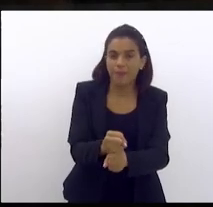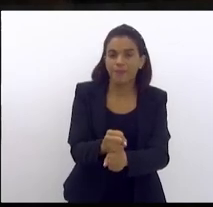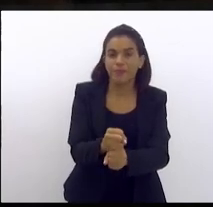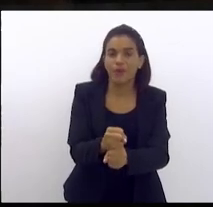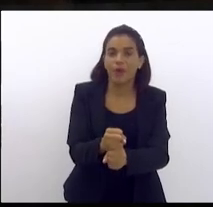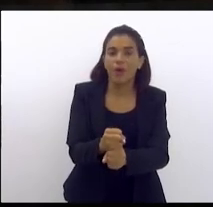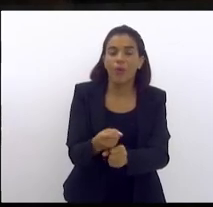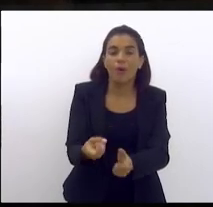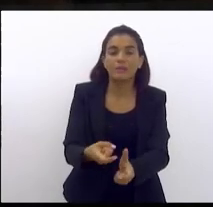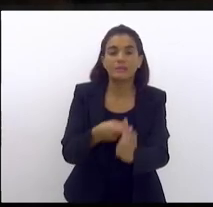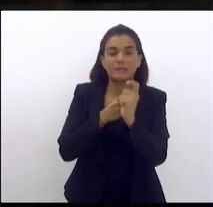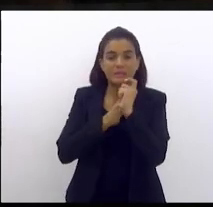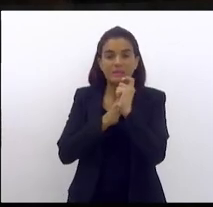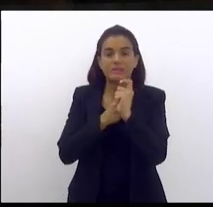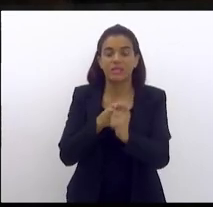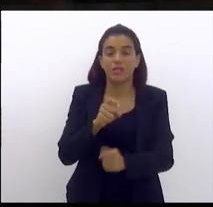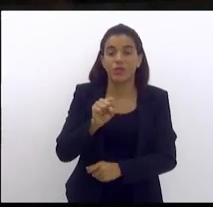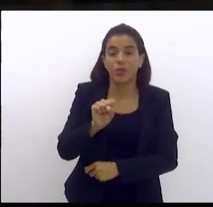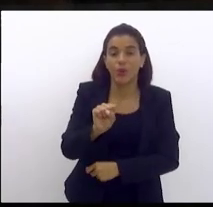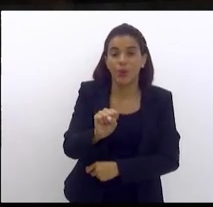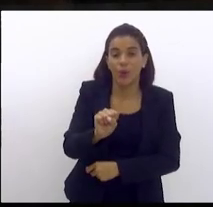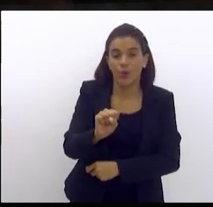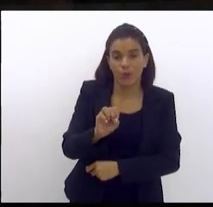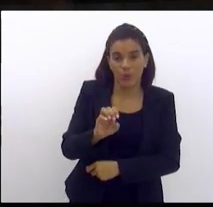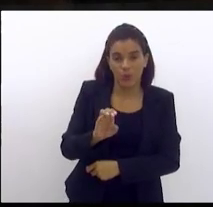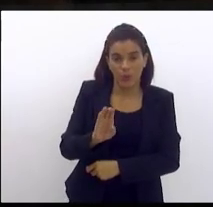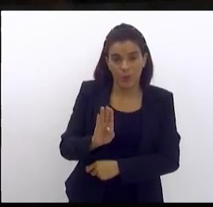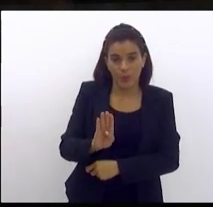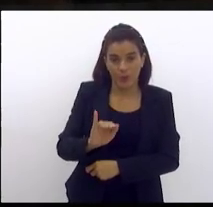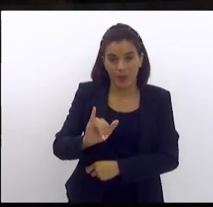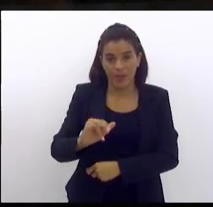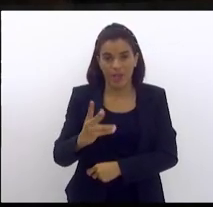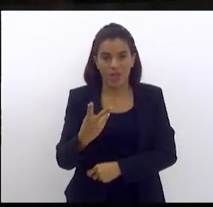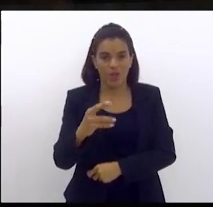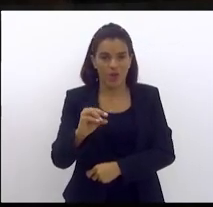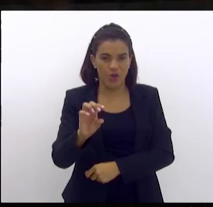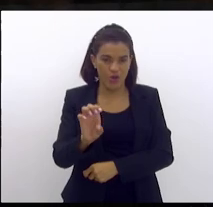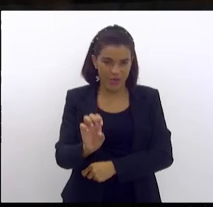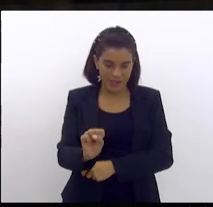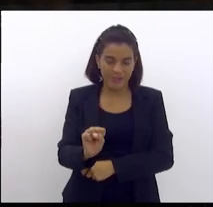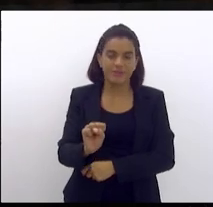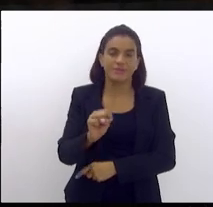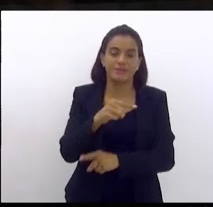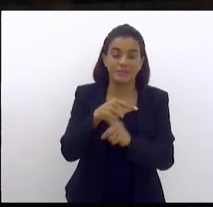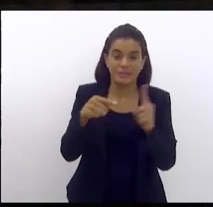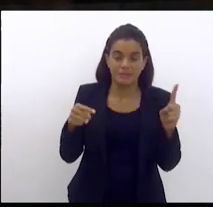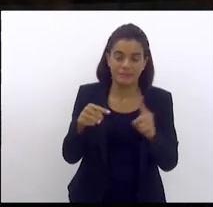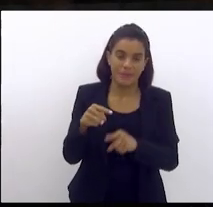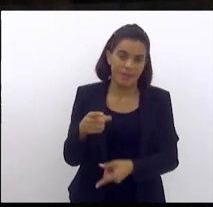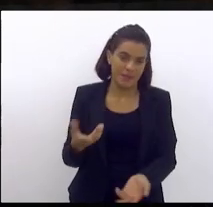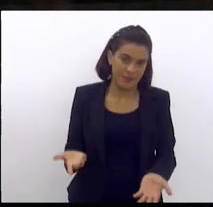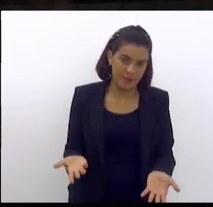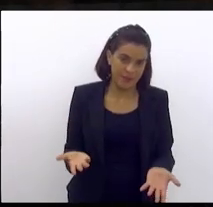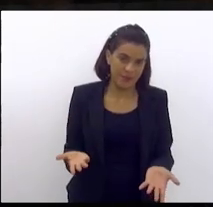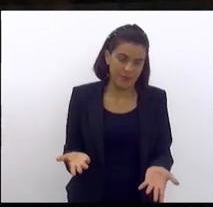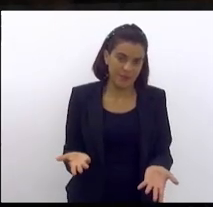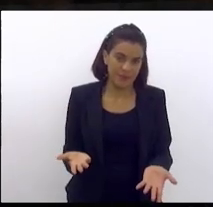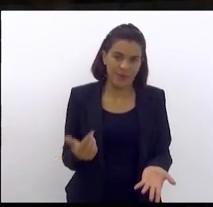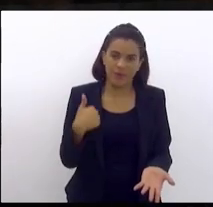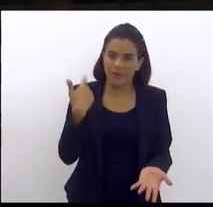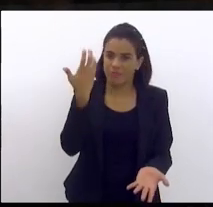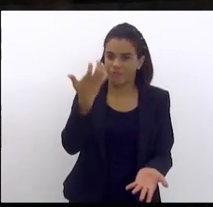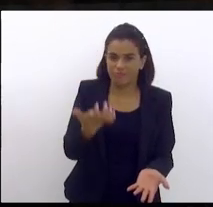déficit de R8 bilhões me Dea e eu não quero que isso